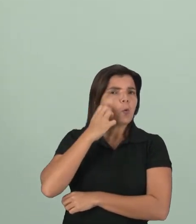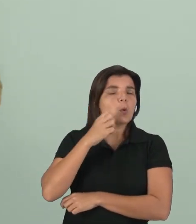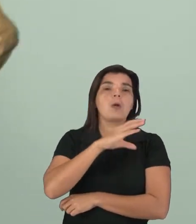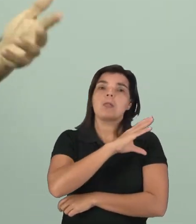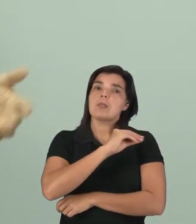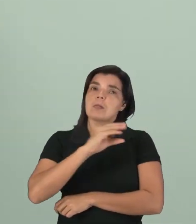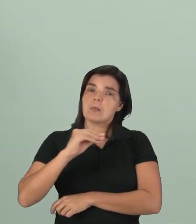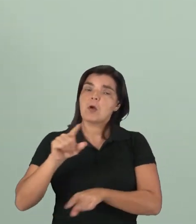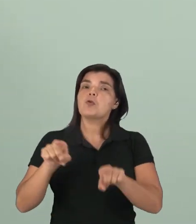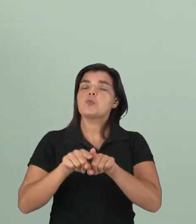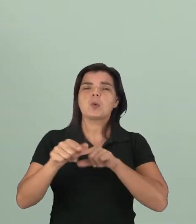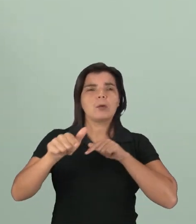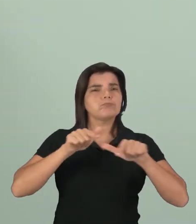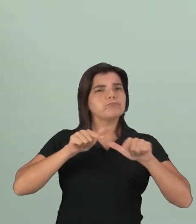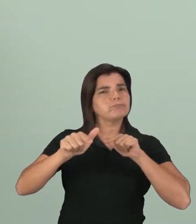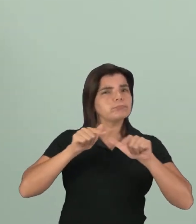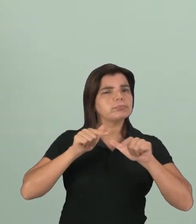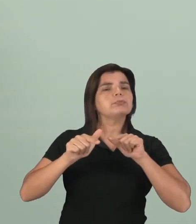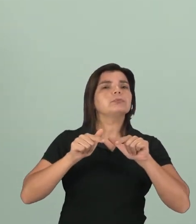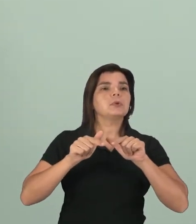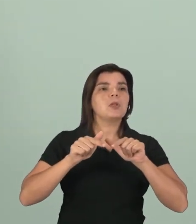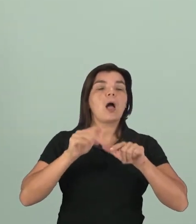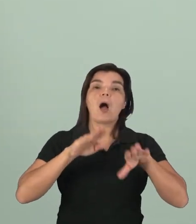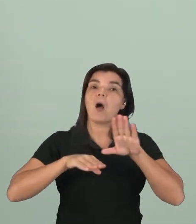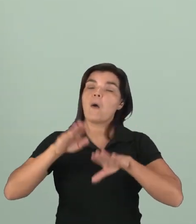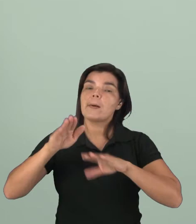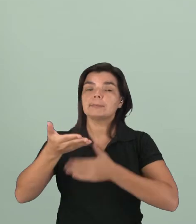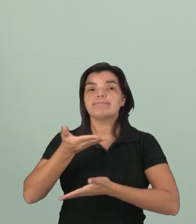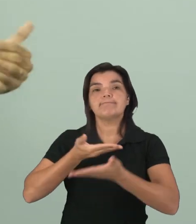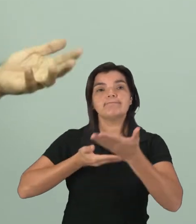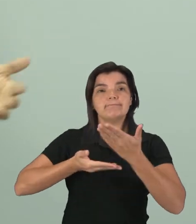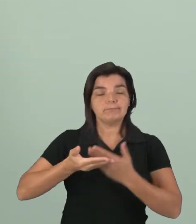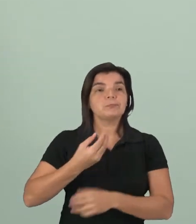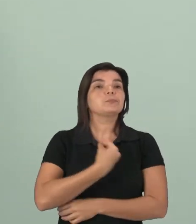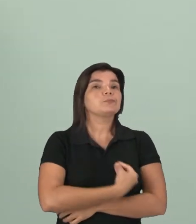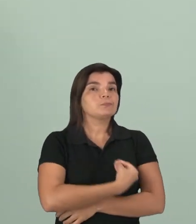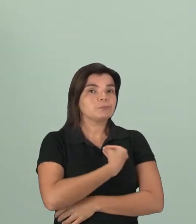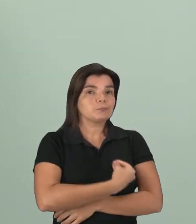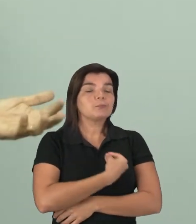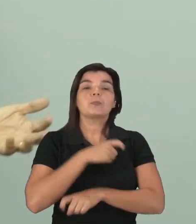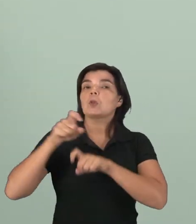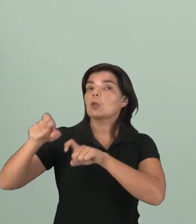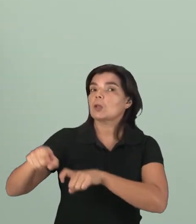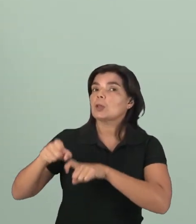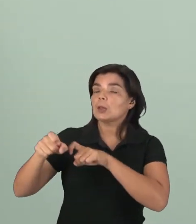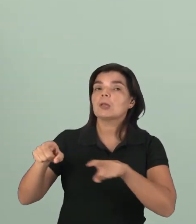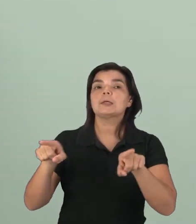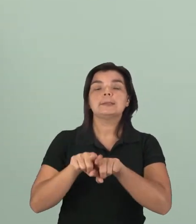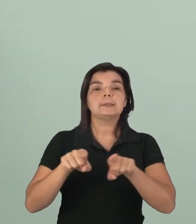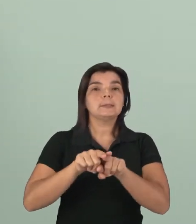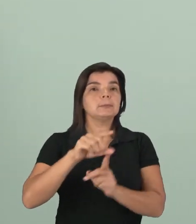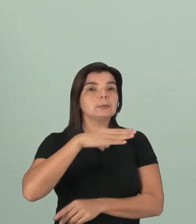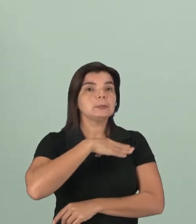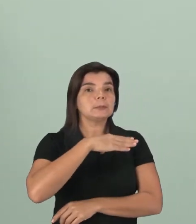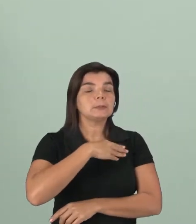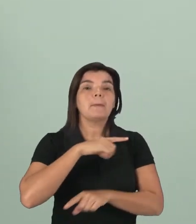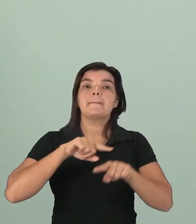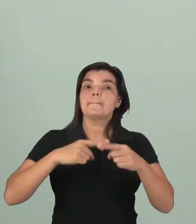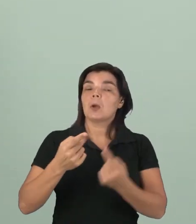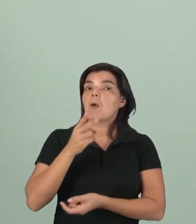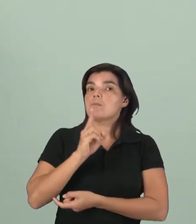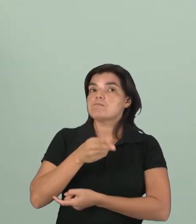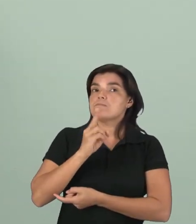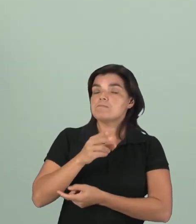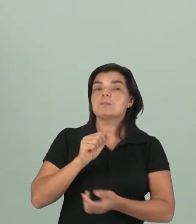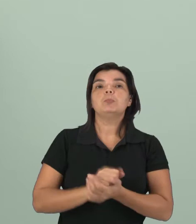adolescentes como força de trabalho em muitas dessas relações que existem no campo e até mesmo na cidade. Mesmo